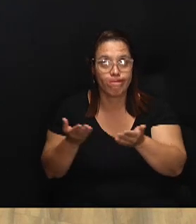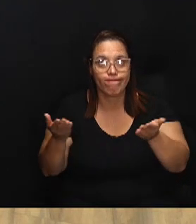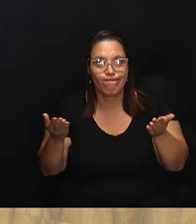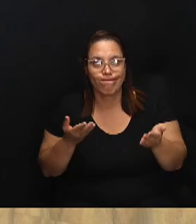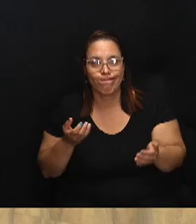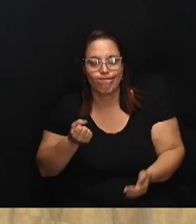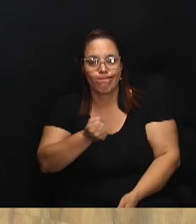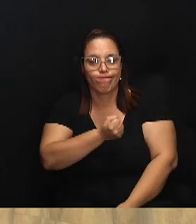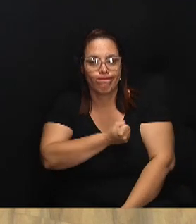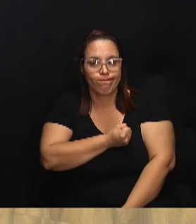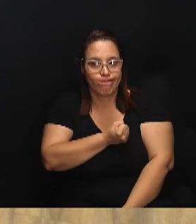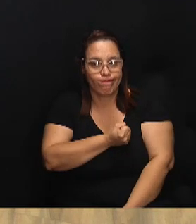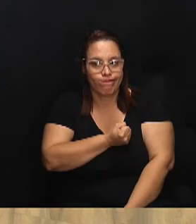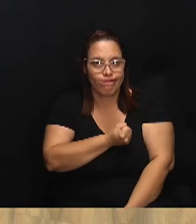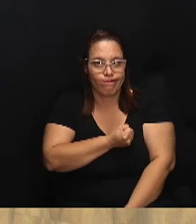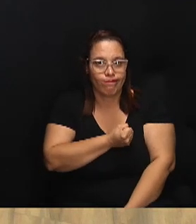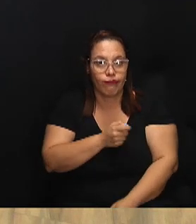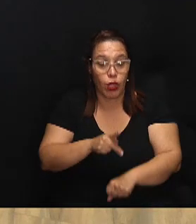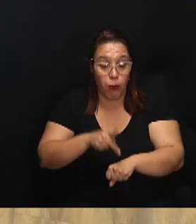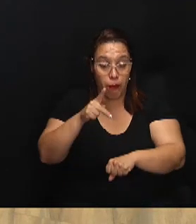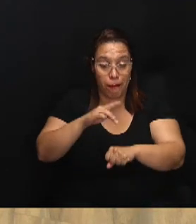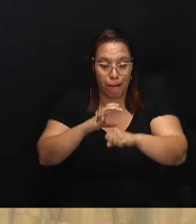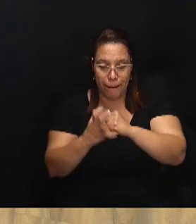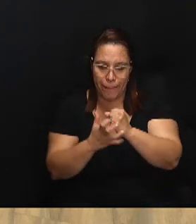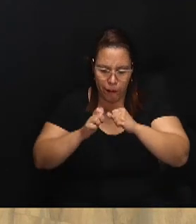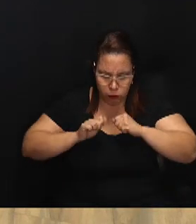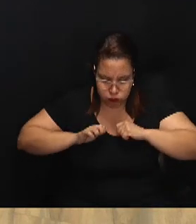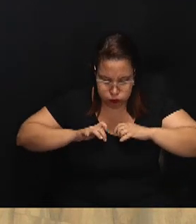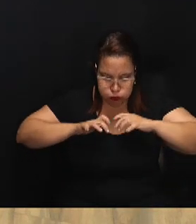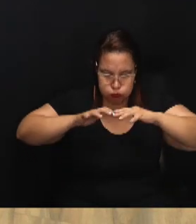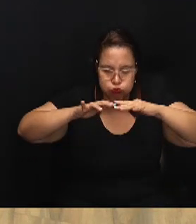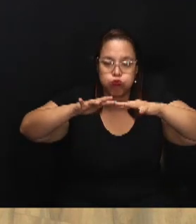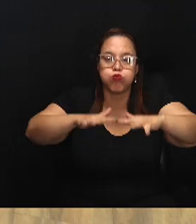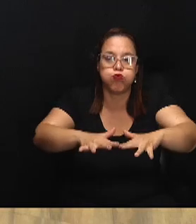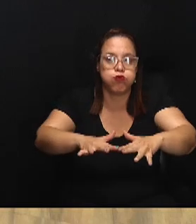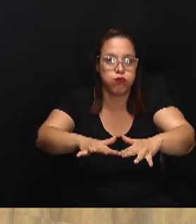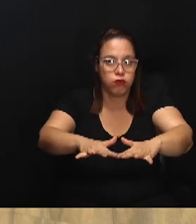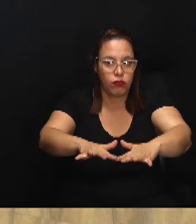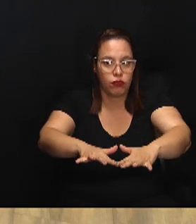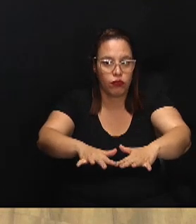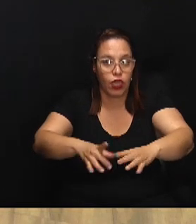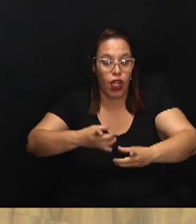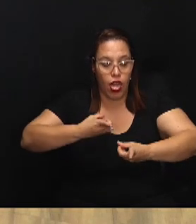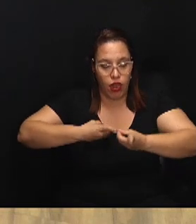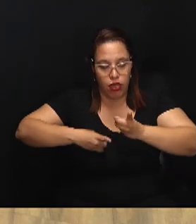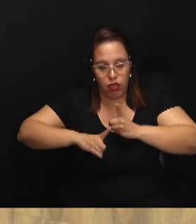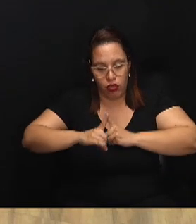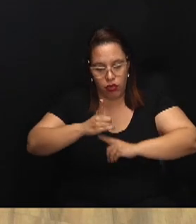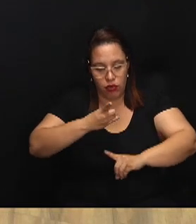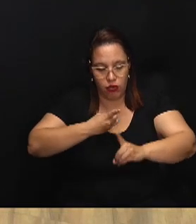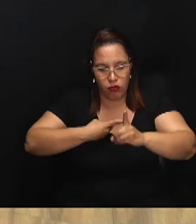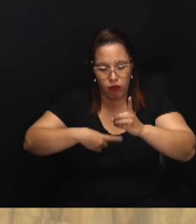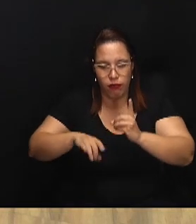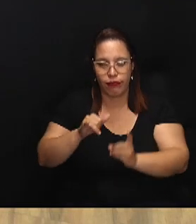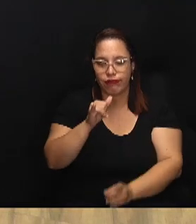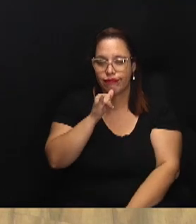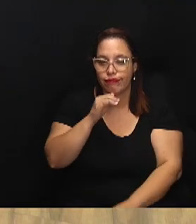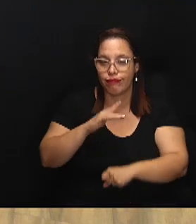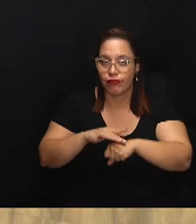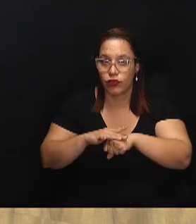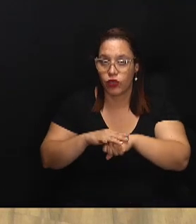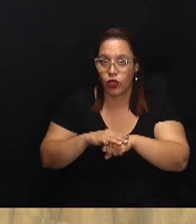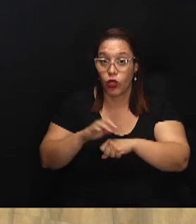números, principalmente pós-pandemia, e quando eles falam que a depressão, por exemplo, vai ser a doença